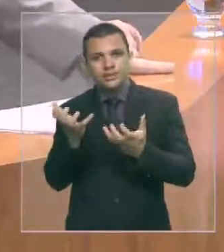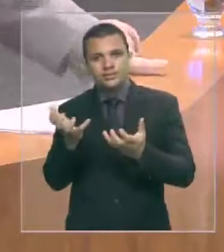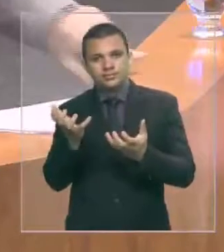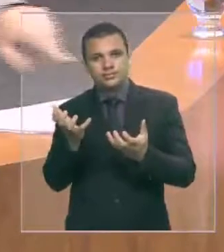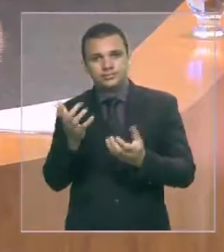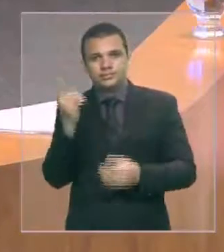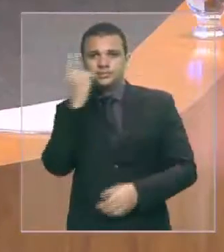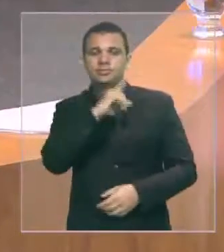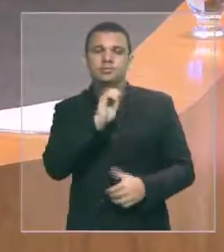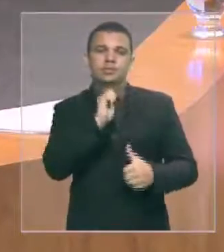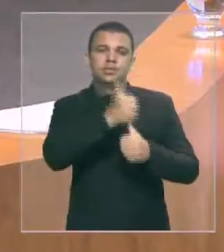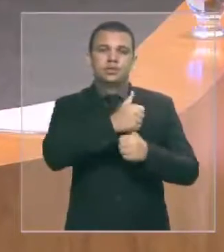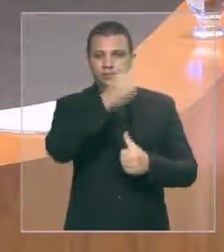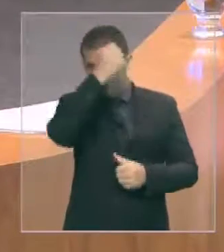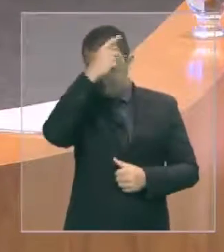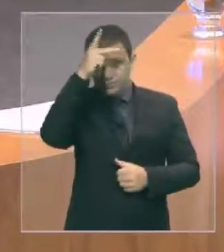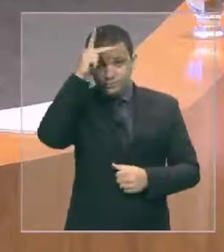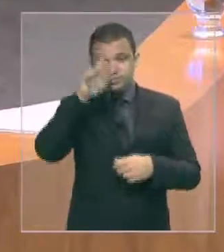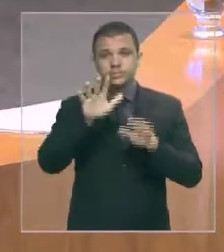O que não se entende